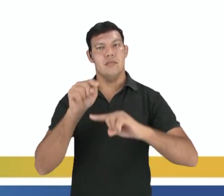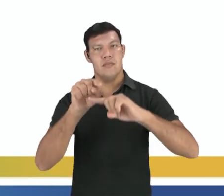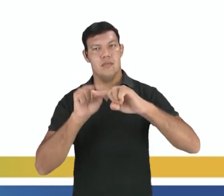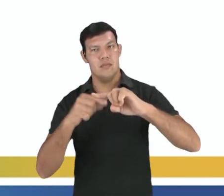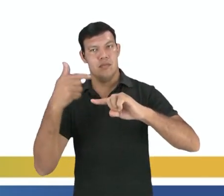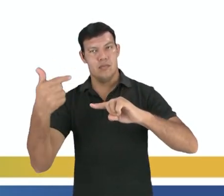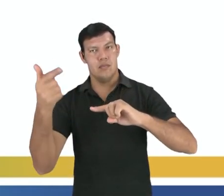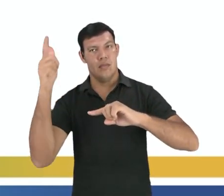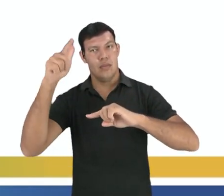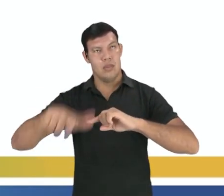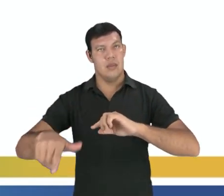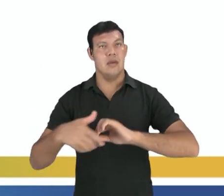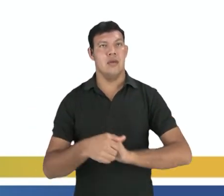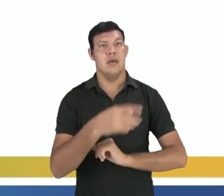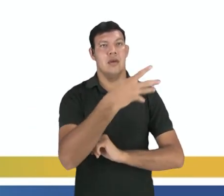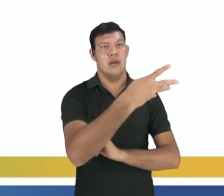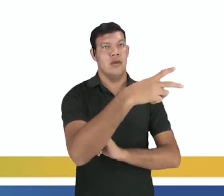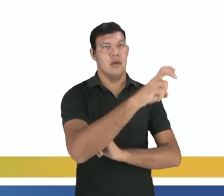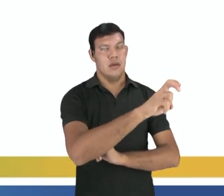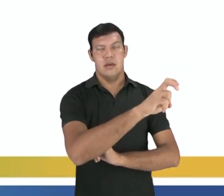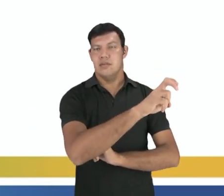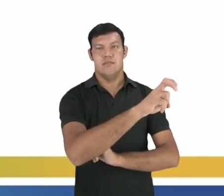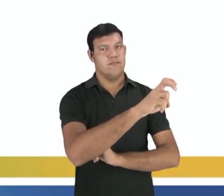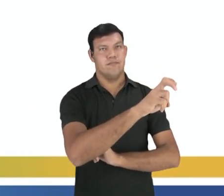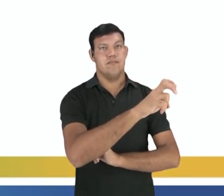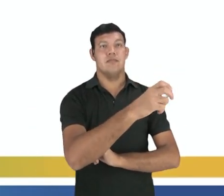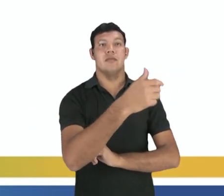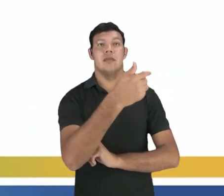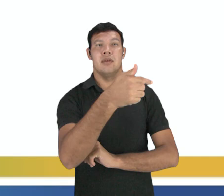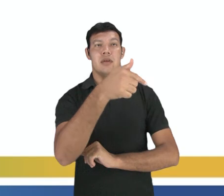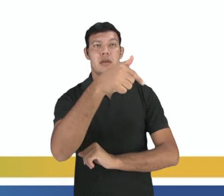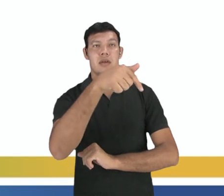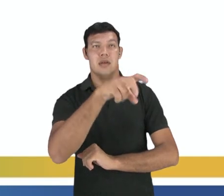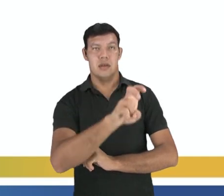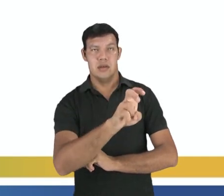2 novamente, eu vou repetir o 45, que não divide por 2, e o